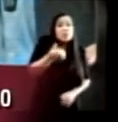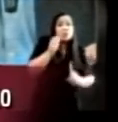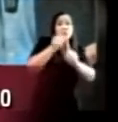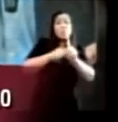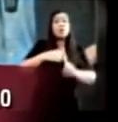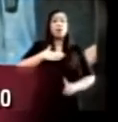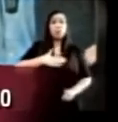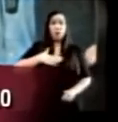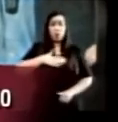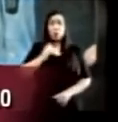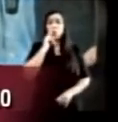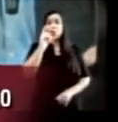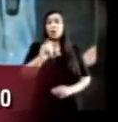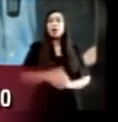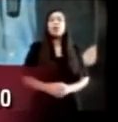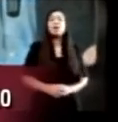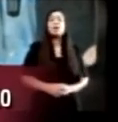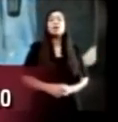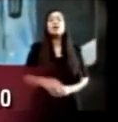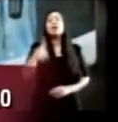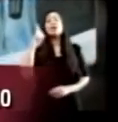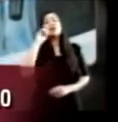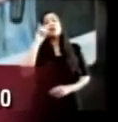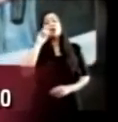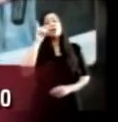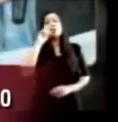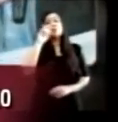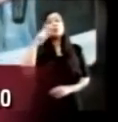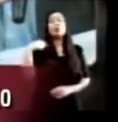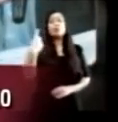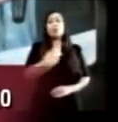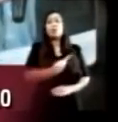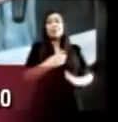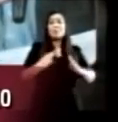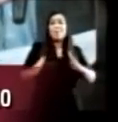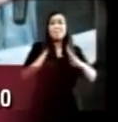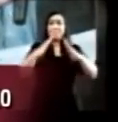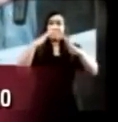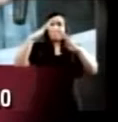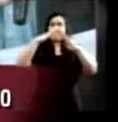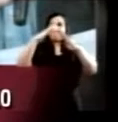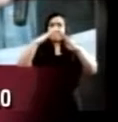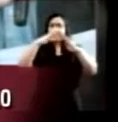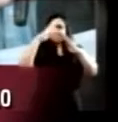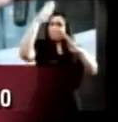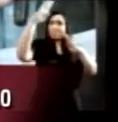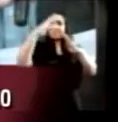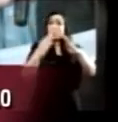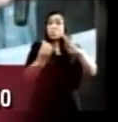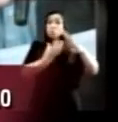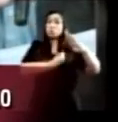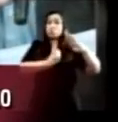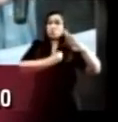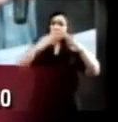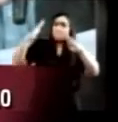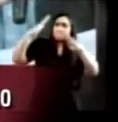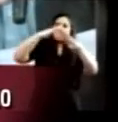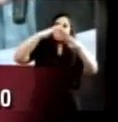6/8, que a gente chama do dia do nosso pico. E ela foi